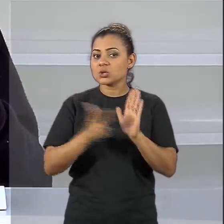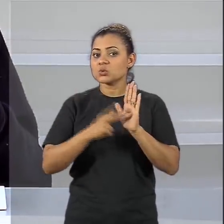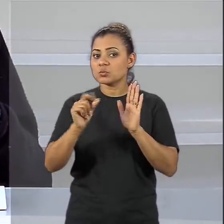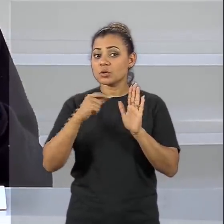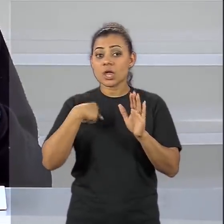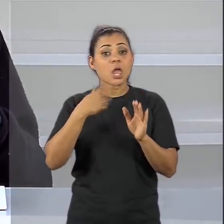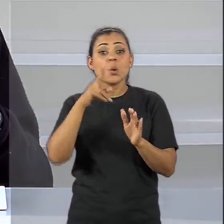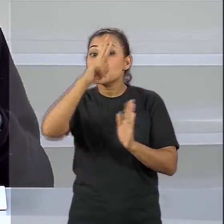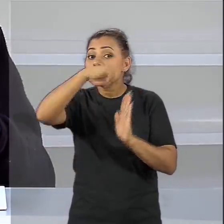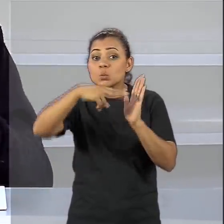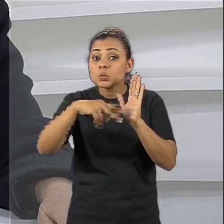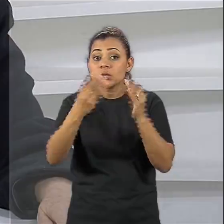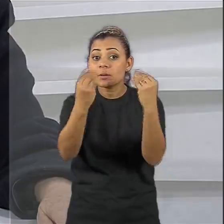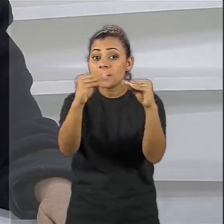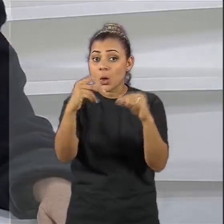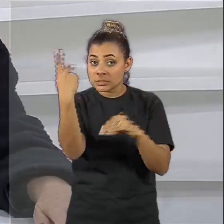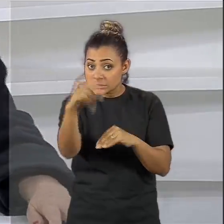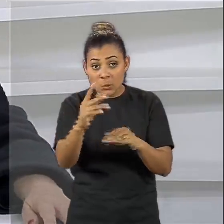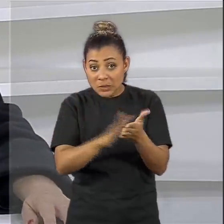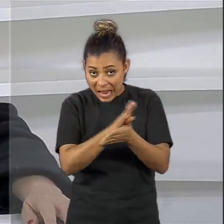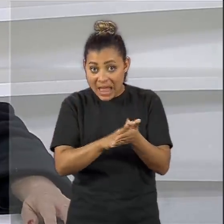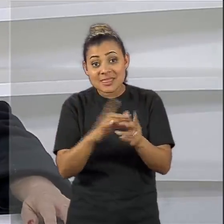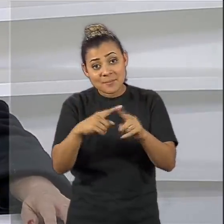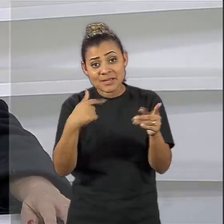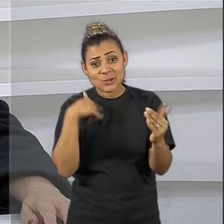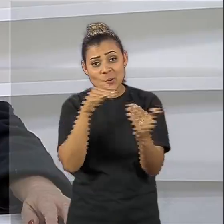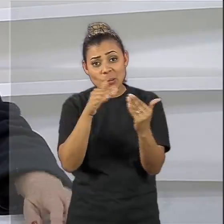tua coluna, mas gostei assim mesmo.